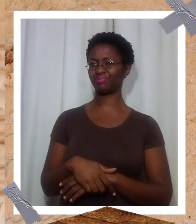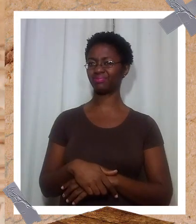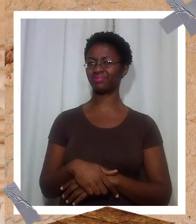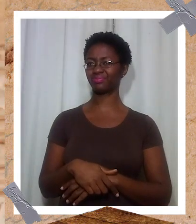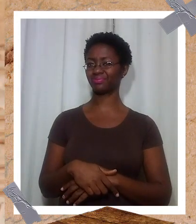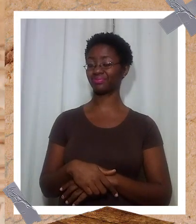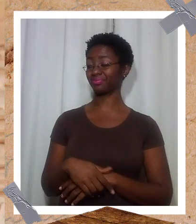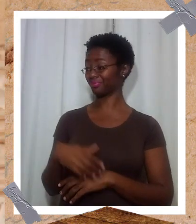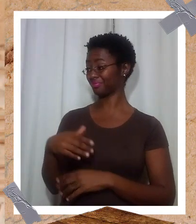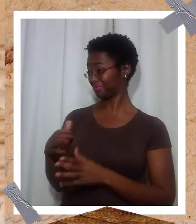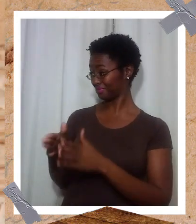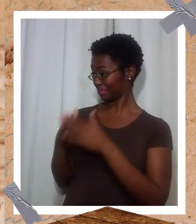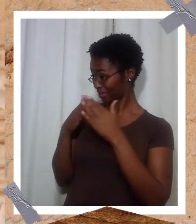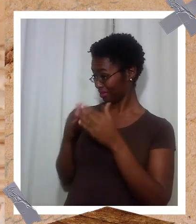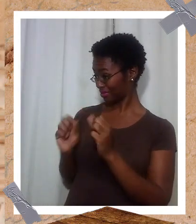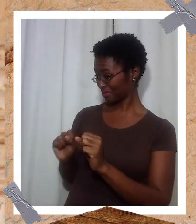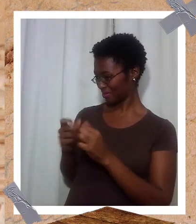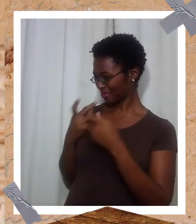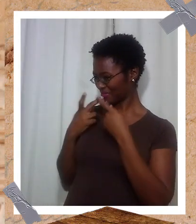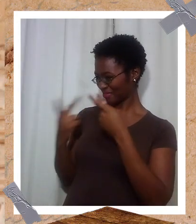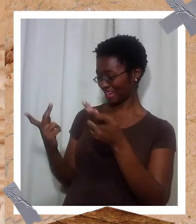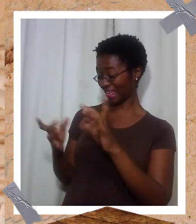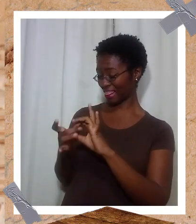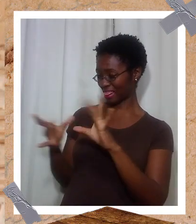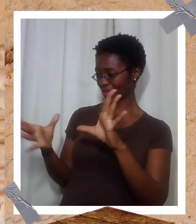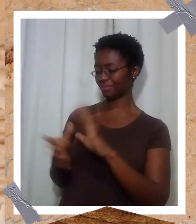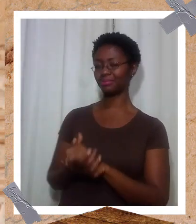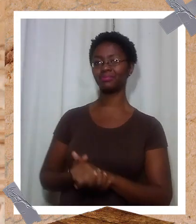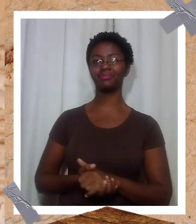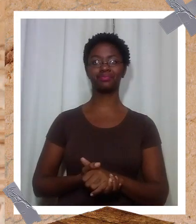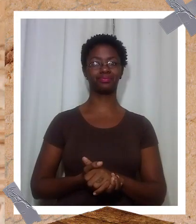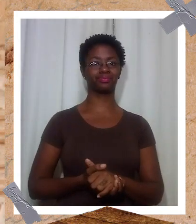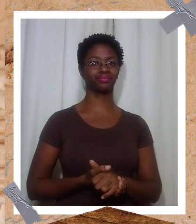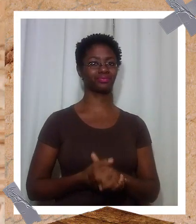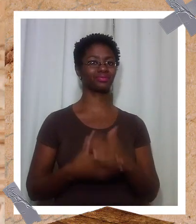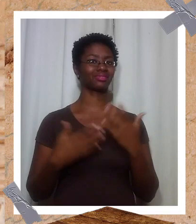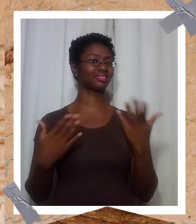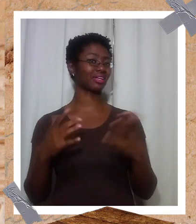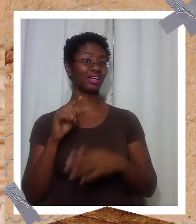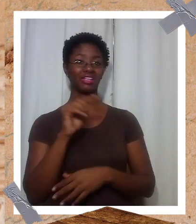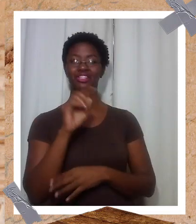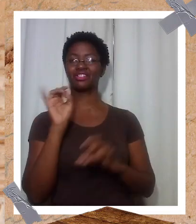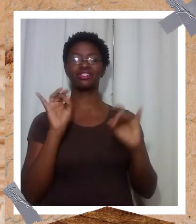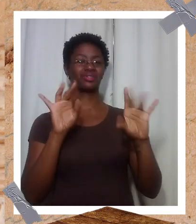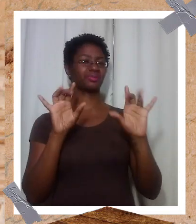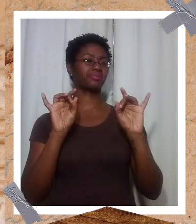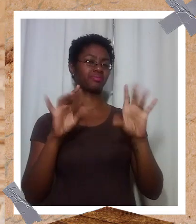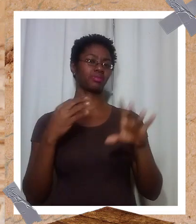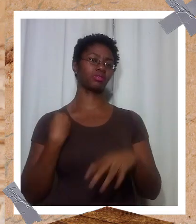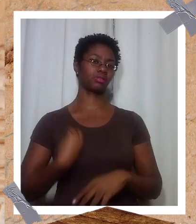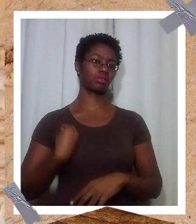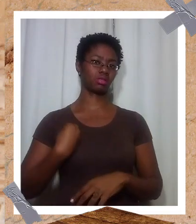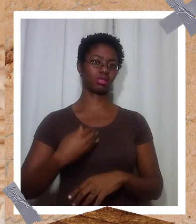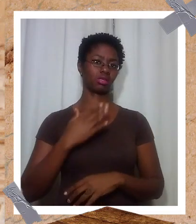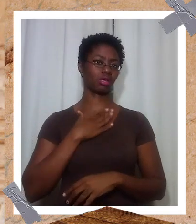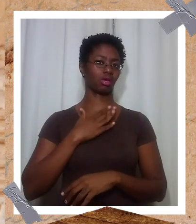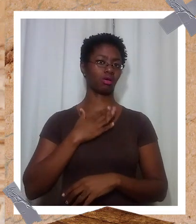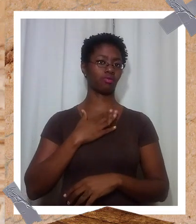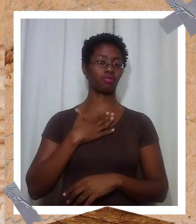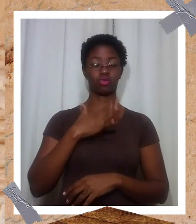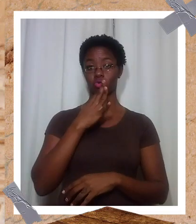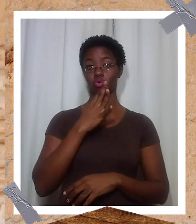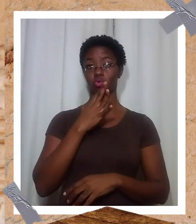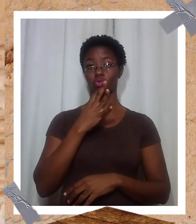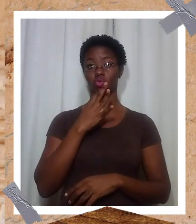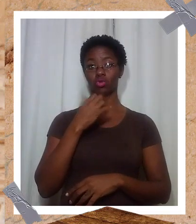Por favor, com a palavra. Bom, a Valéria é uma pessoa especial na minha vida que eu conheci